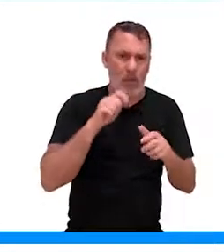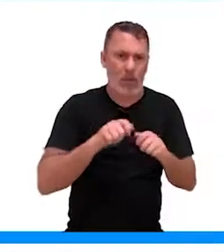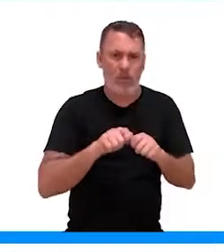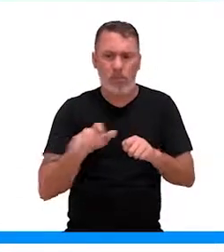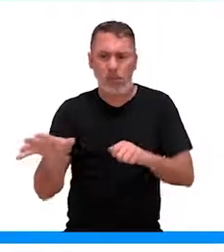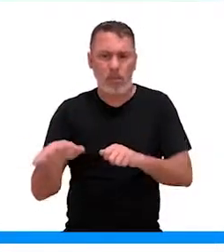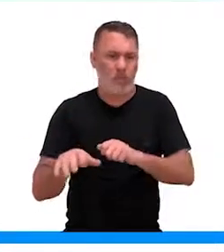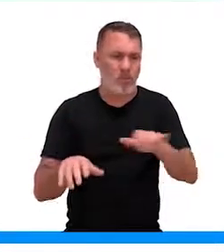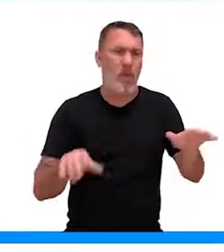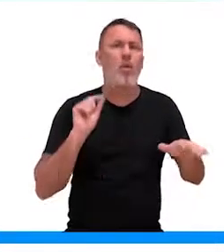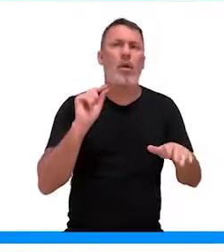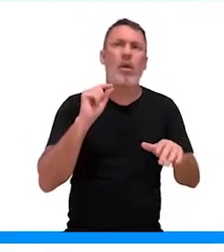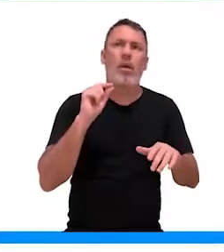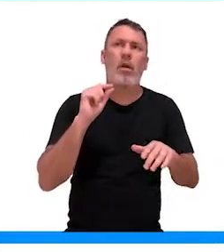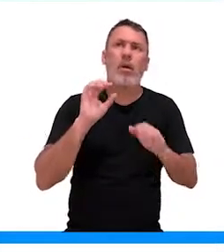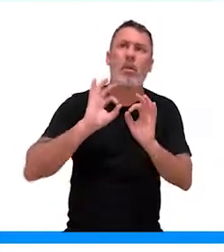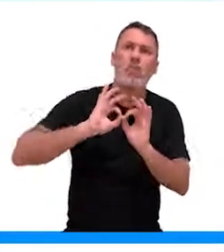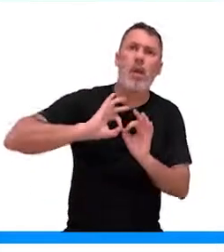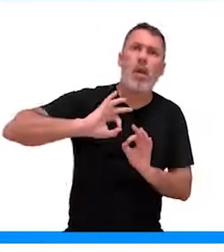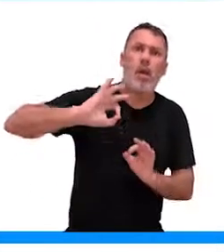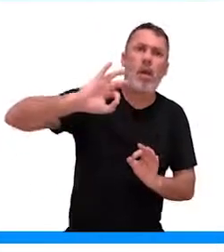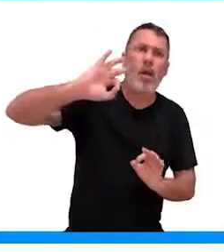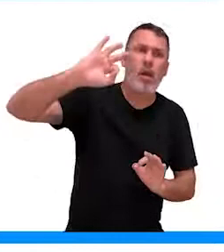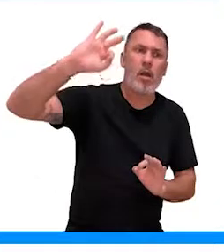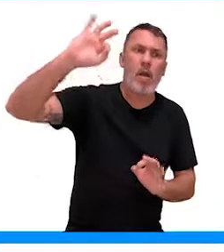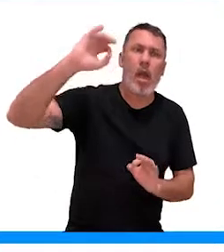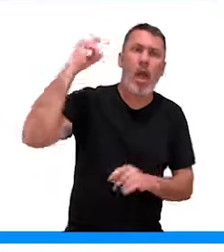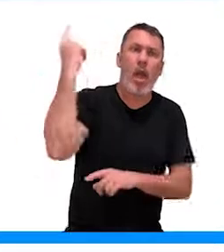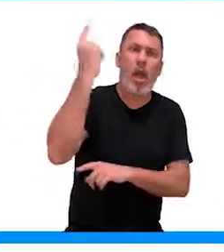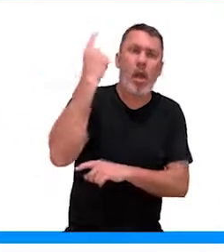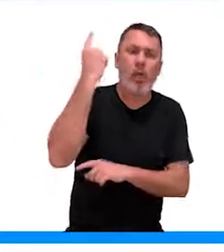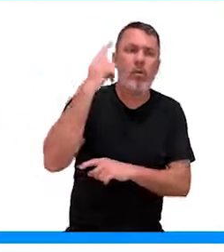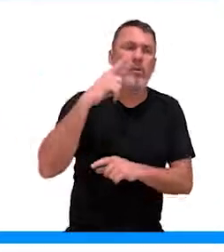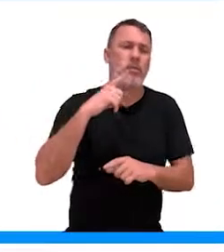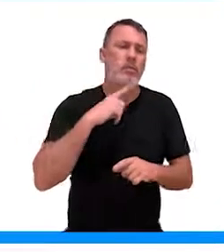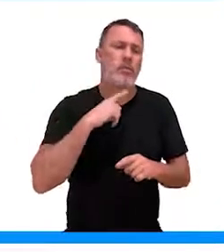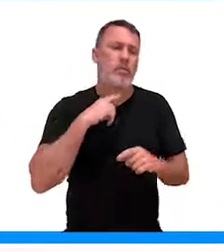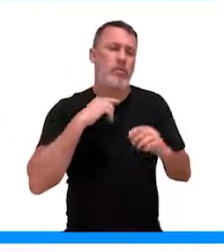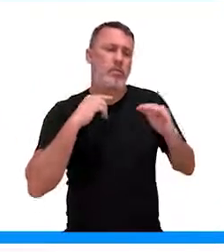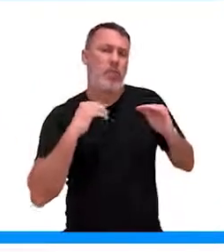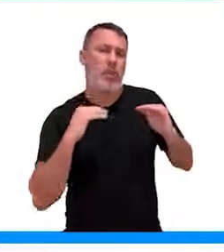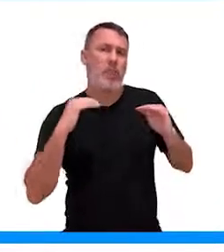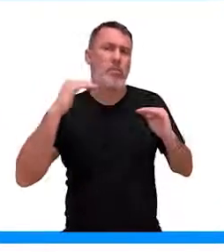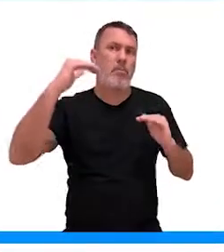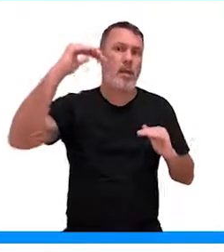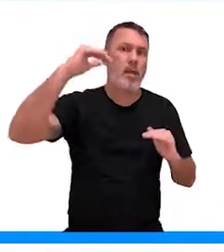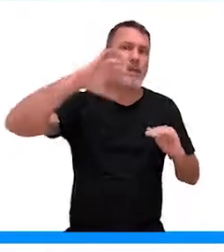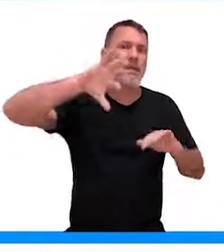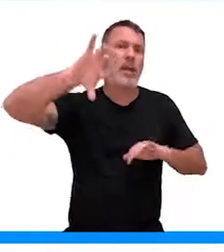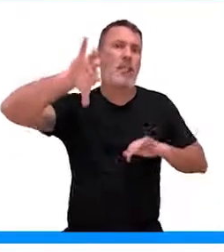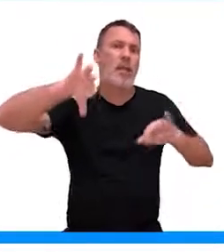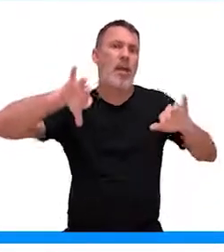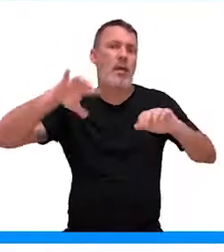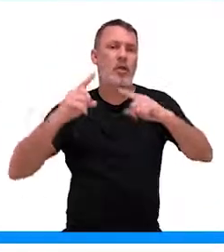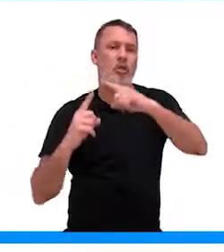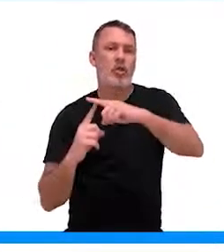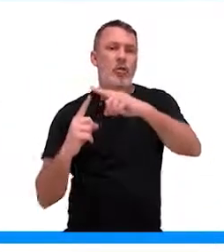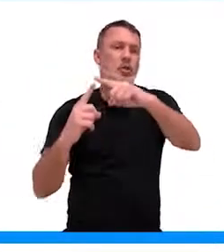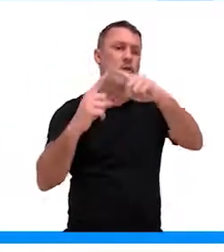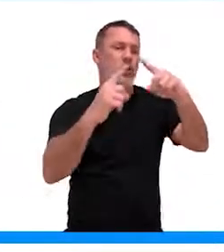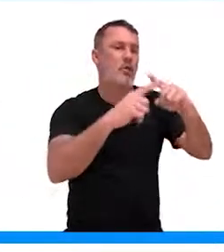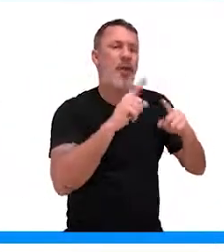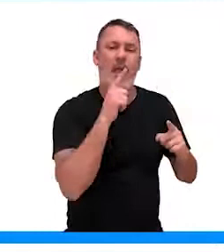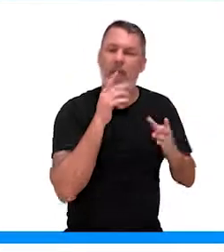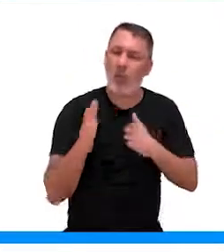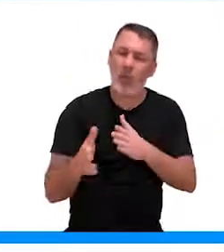de maior altitude, tá? Que vão separar, de fato, redes hidrográficas. Então,